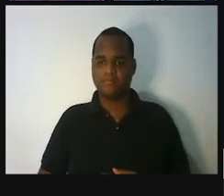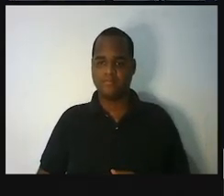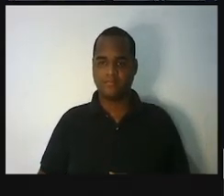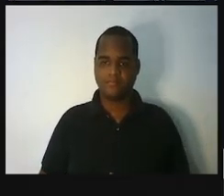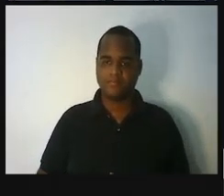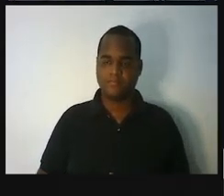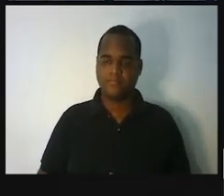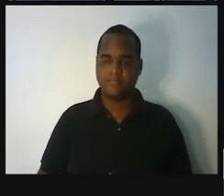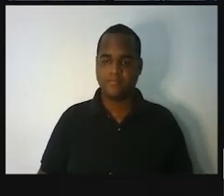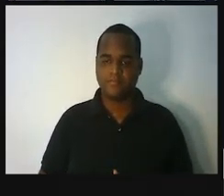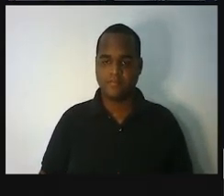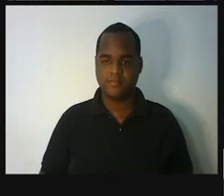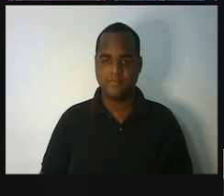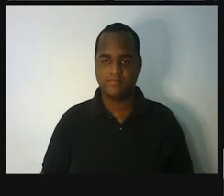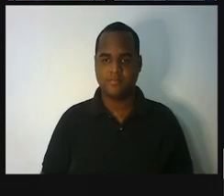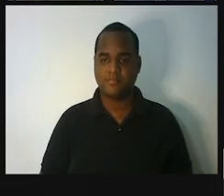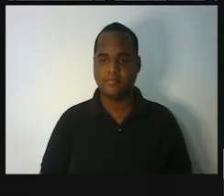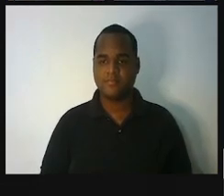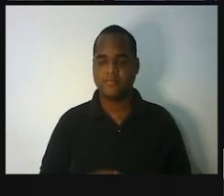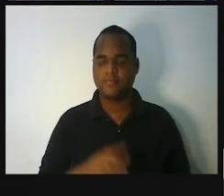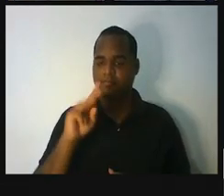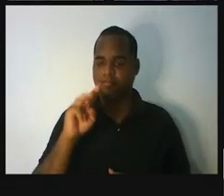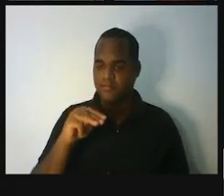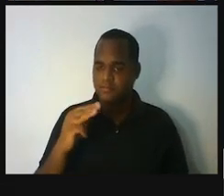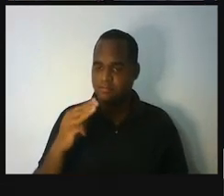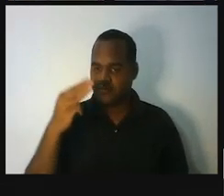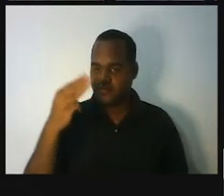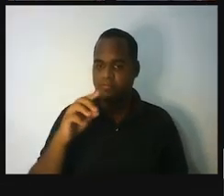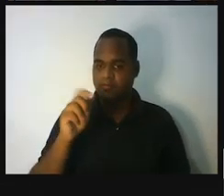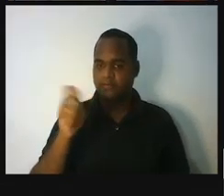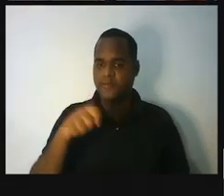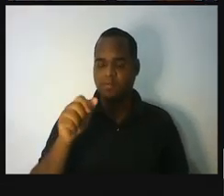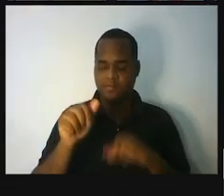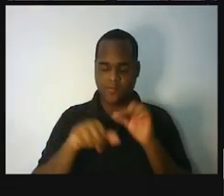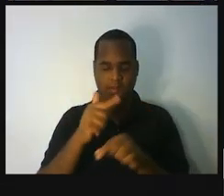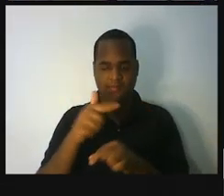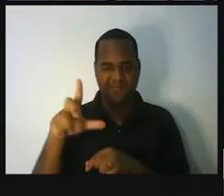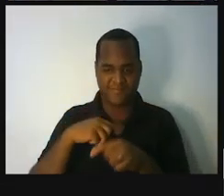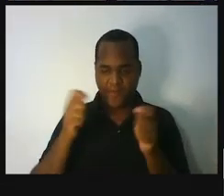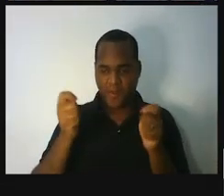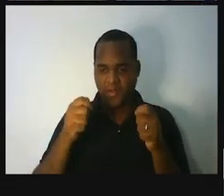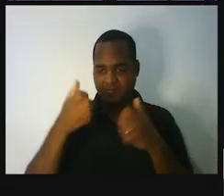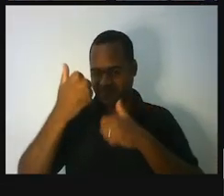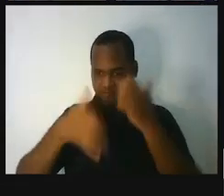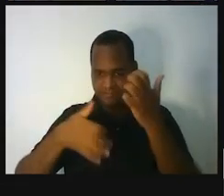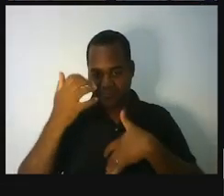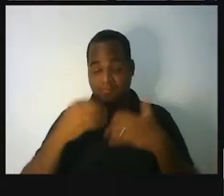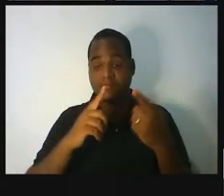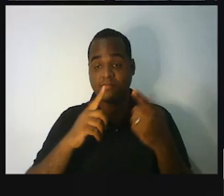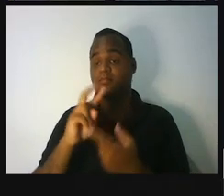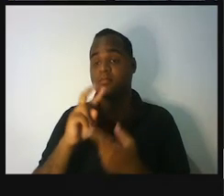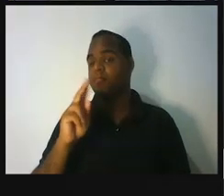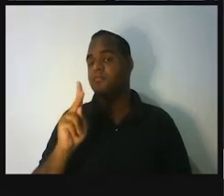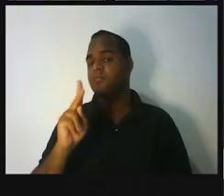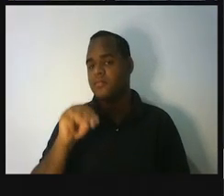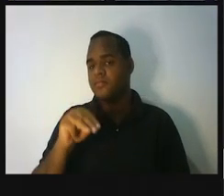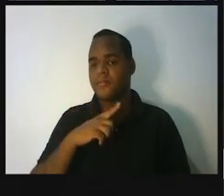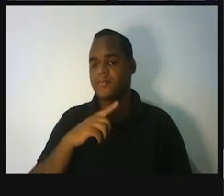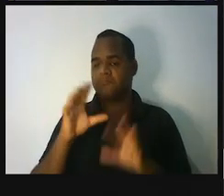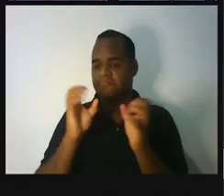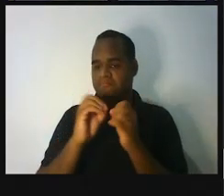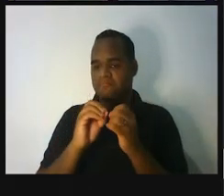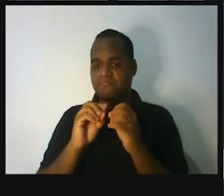vou pegar esse que está em quilômetro cúbico e mudar para hectômetro cúbico.